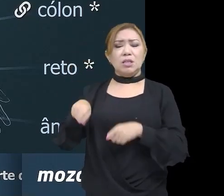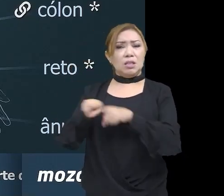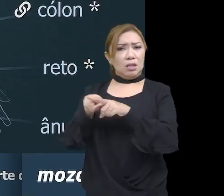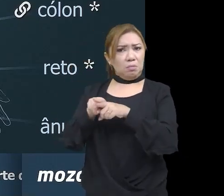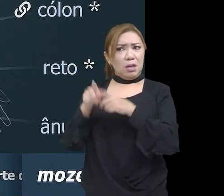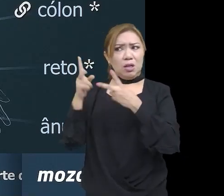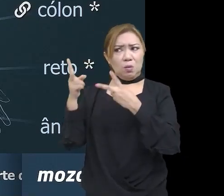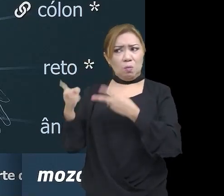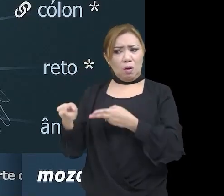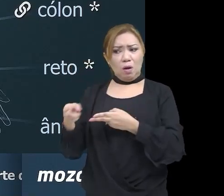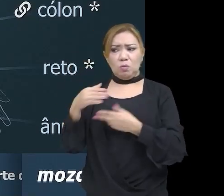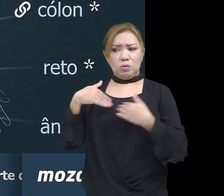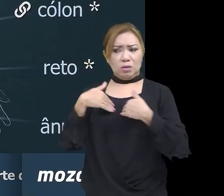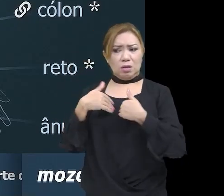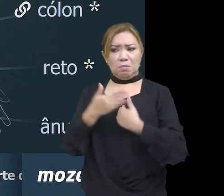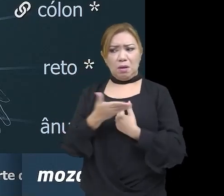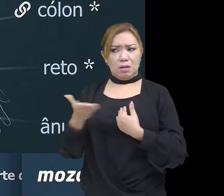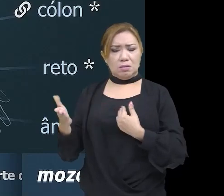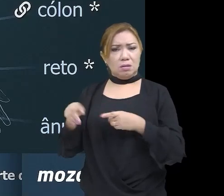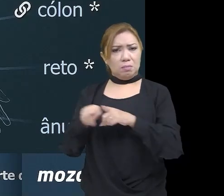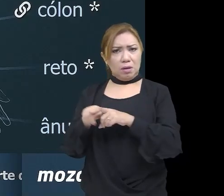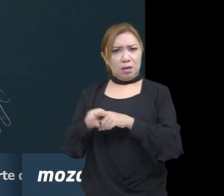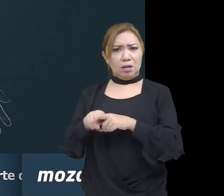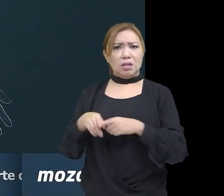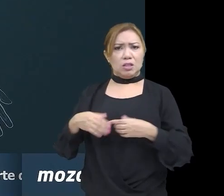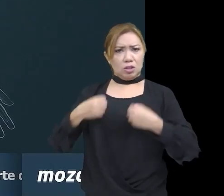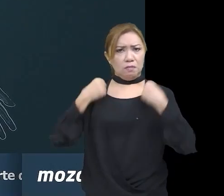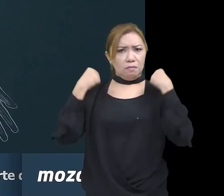totalmente nutrido. Então,